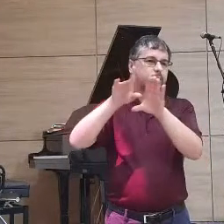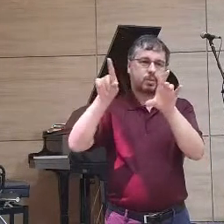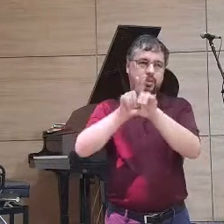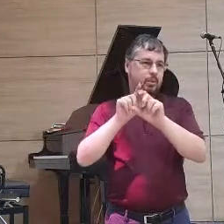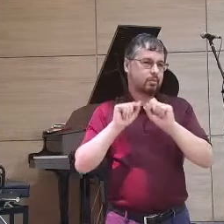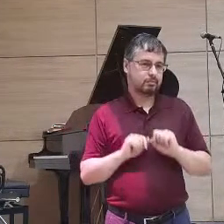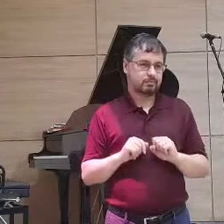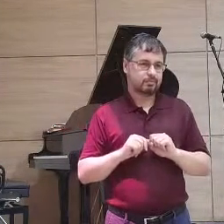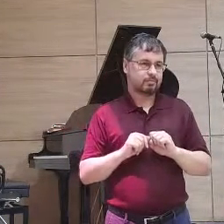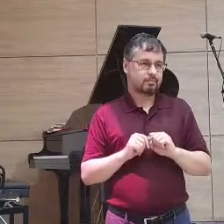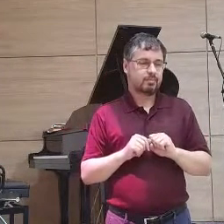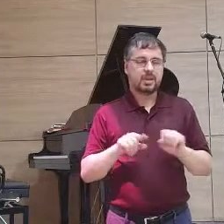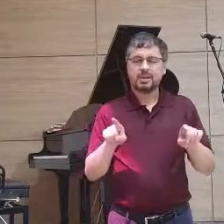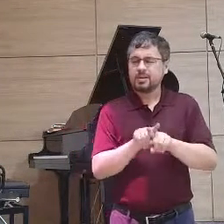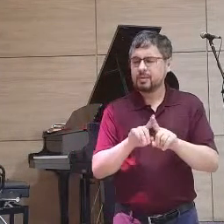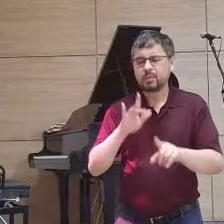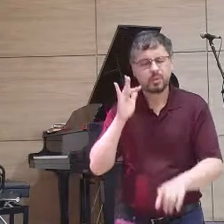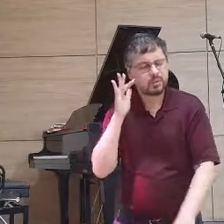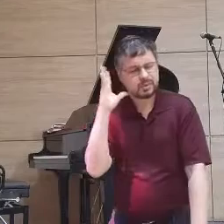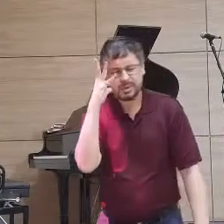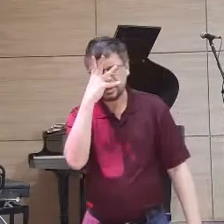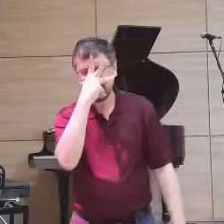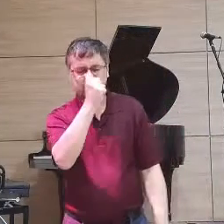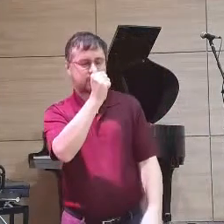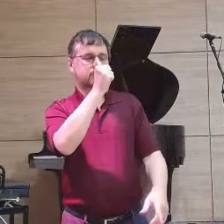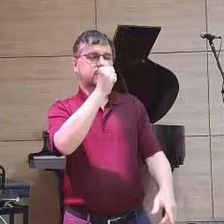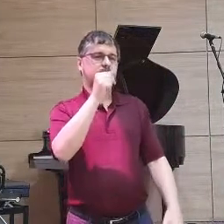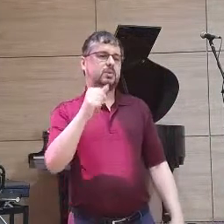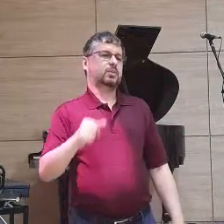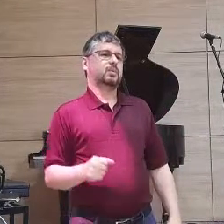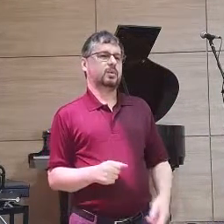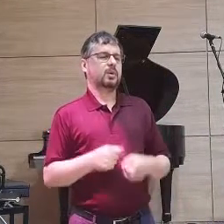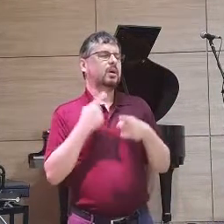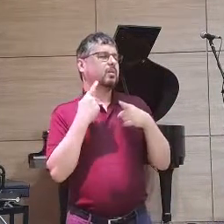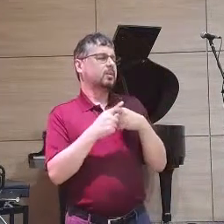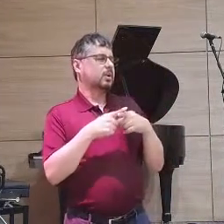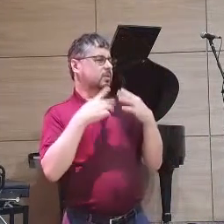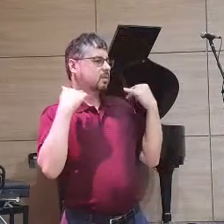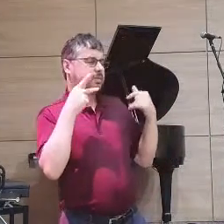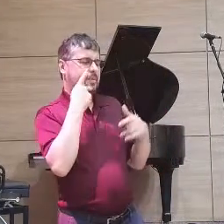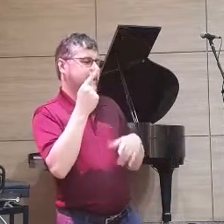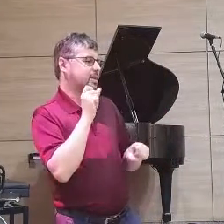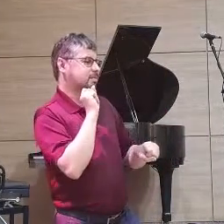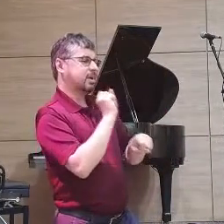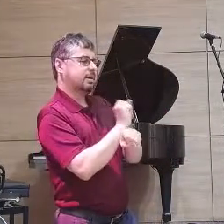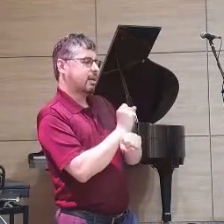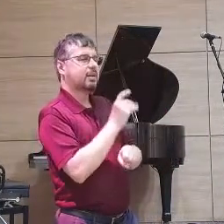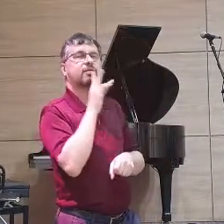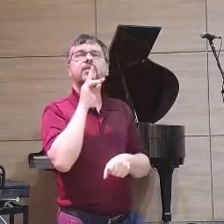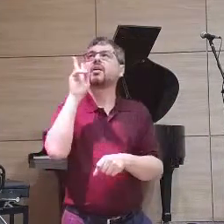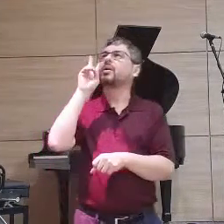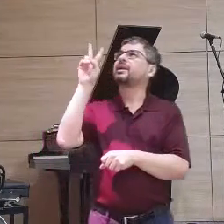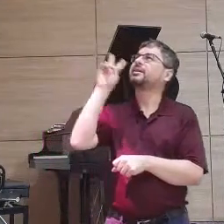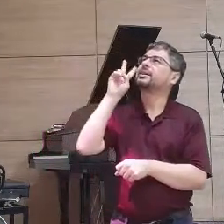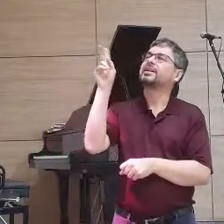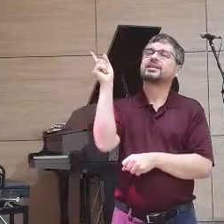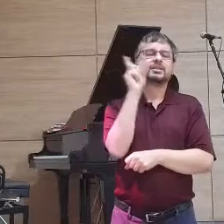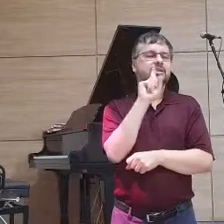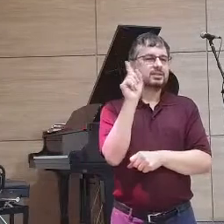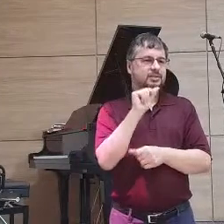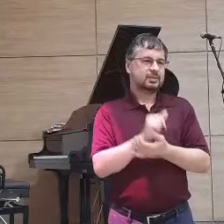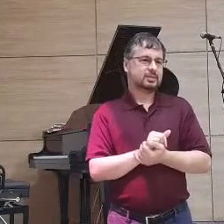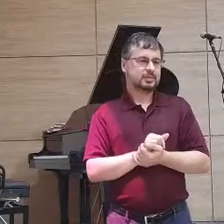meus irmãos isso aqui é lindo está por que que hoje tá falando isso não é para eles pararem de contemplar de maneira